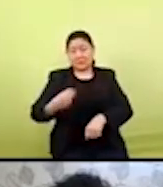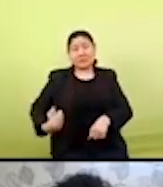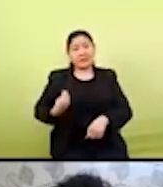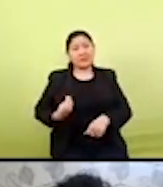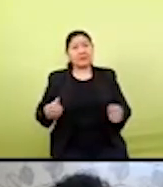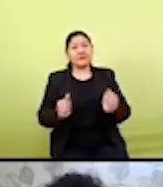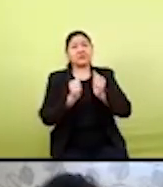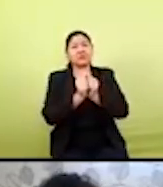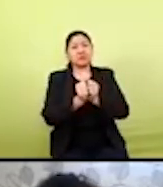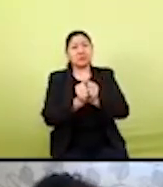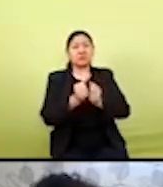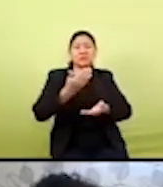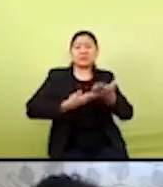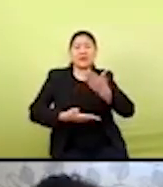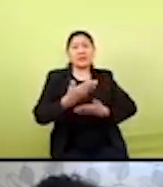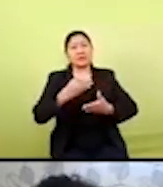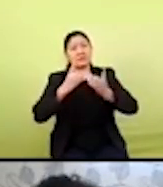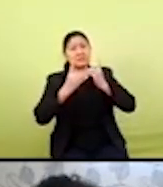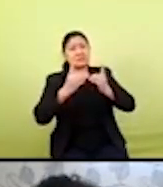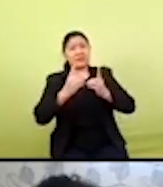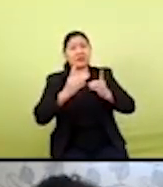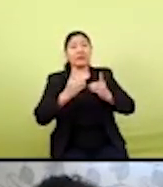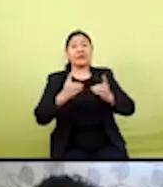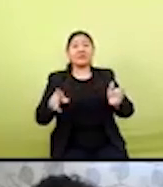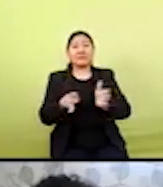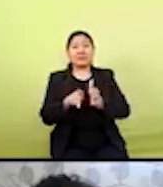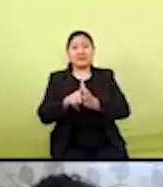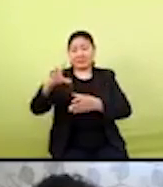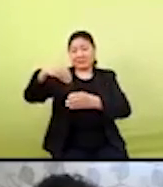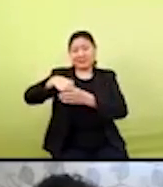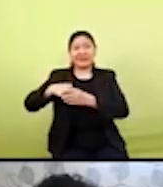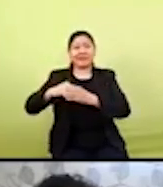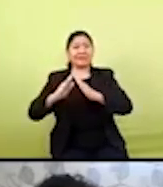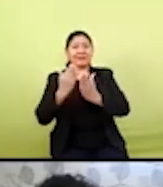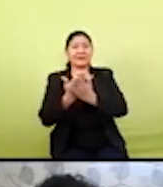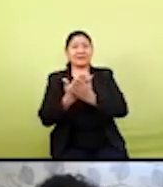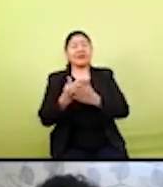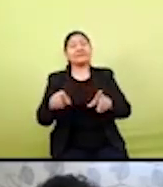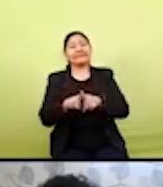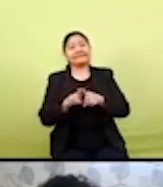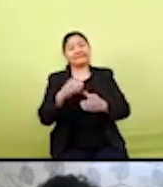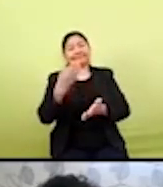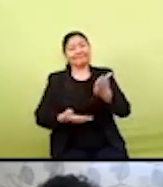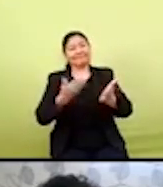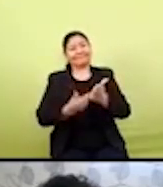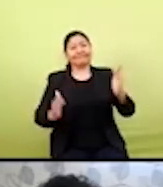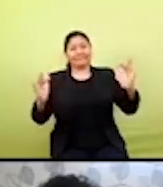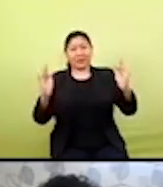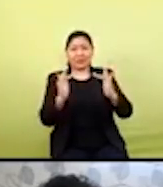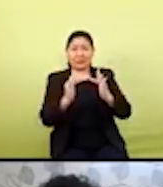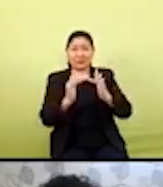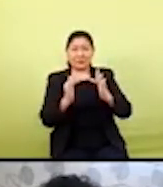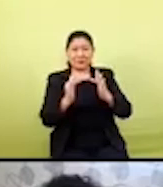dessas discussões, e até mesmo nas escolas, né, a gente acaba perdendo um pouco desse contato,